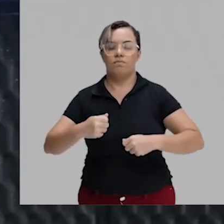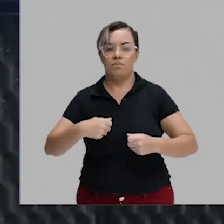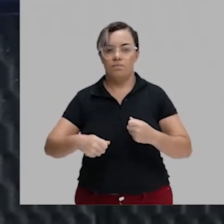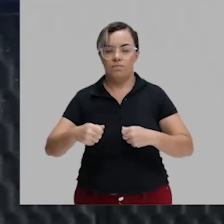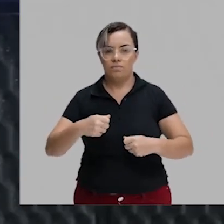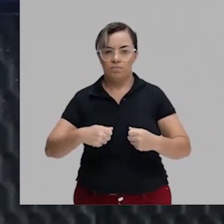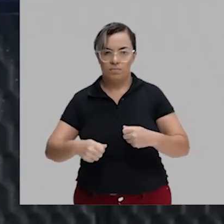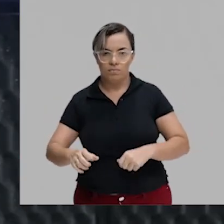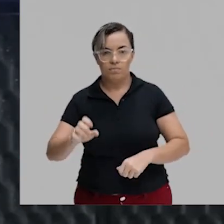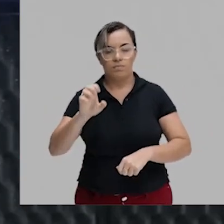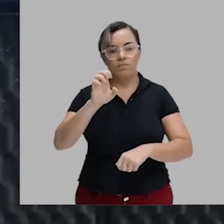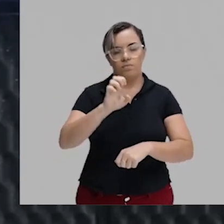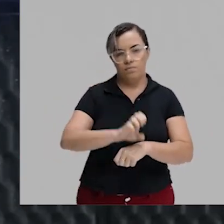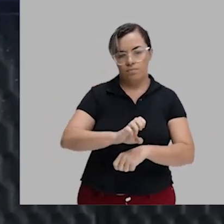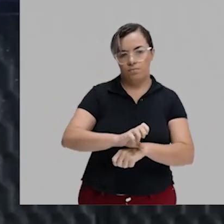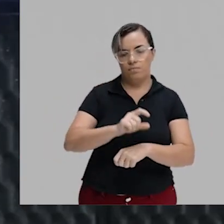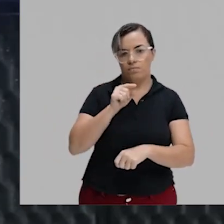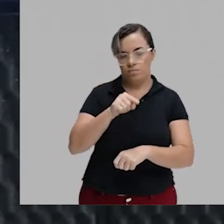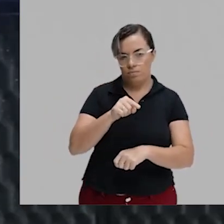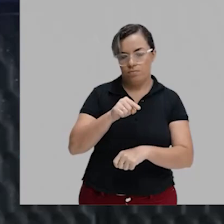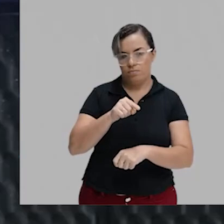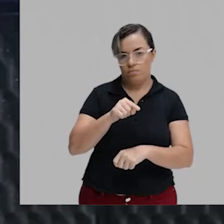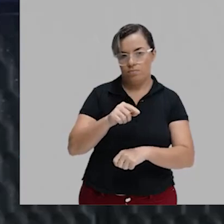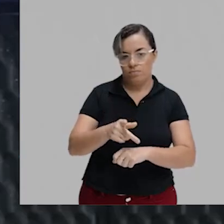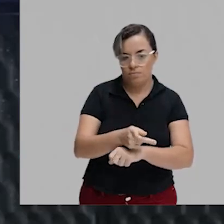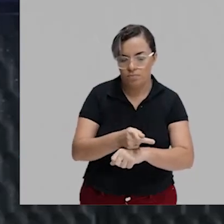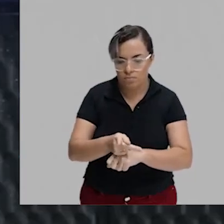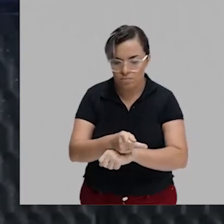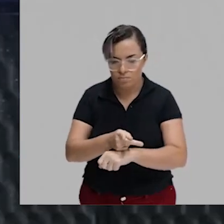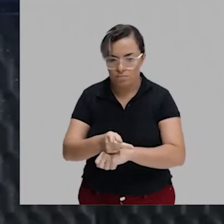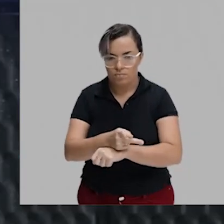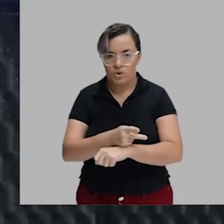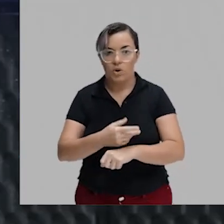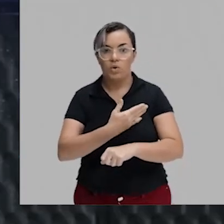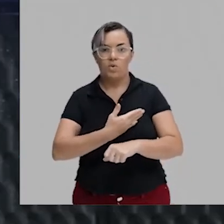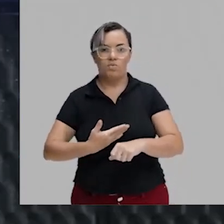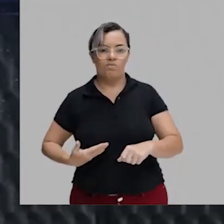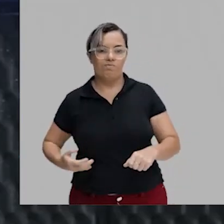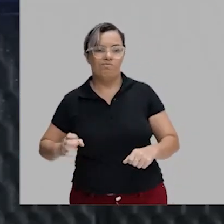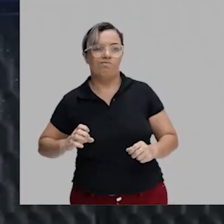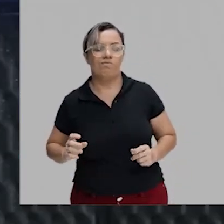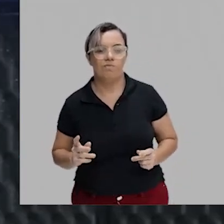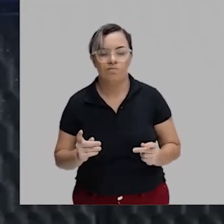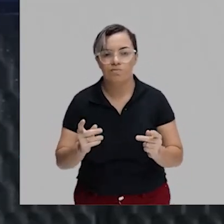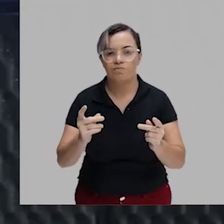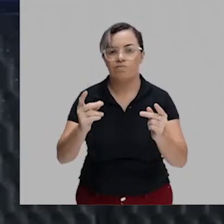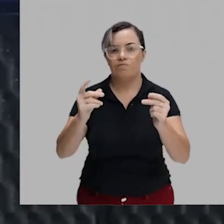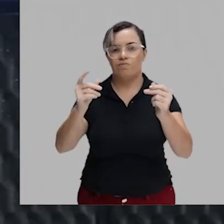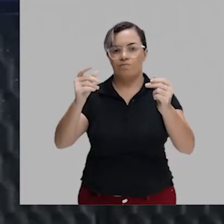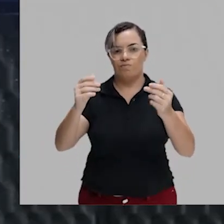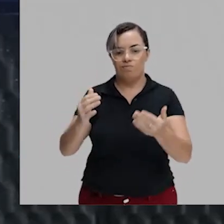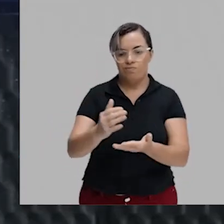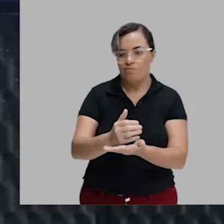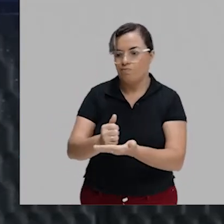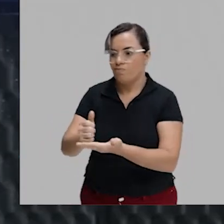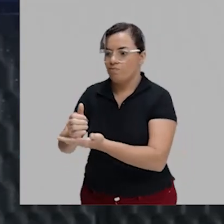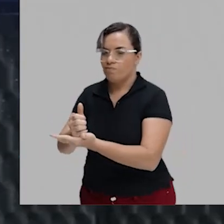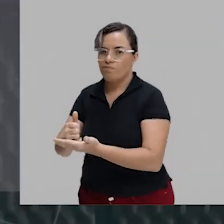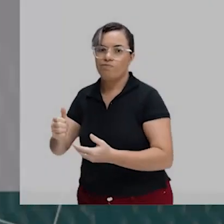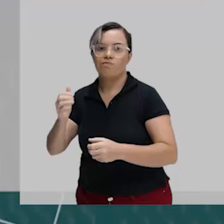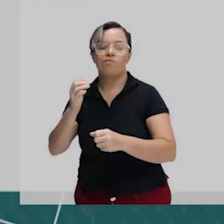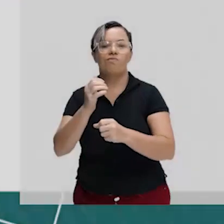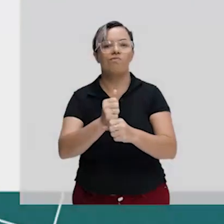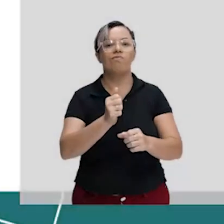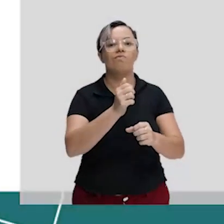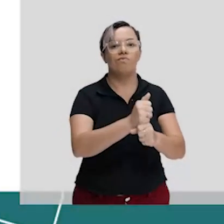do Estado, onde o Estado busca o seu enriquecimento no momento de acumulação de riqueza. Então, essas